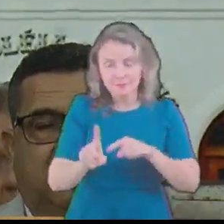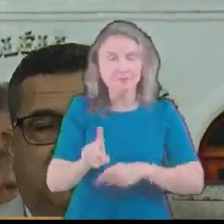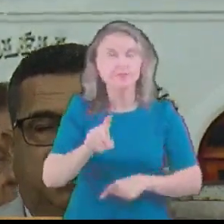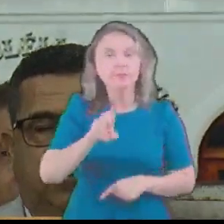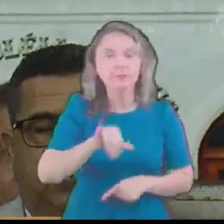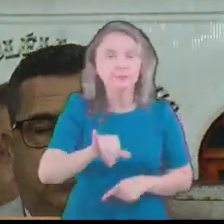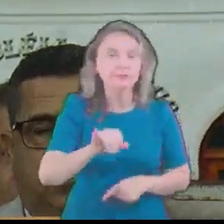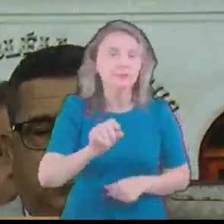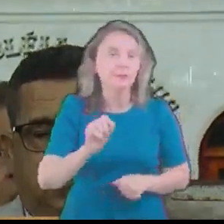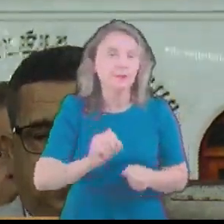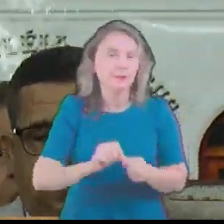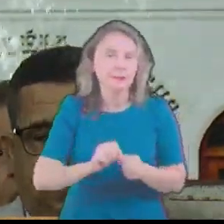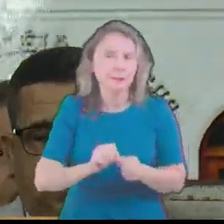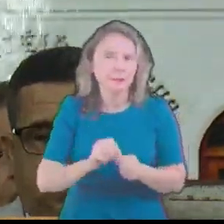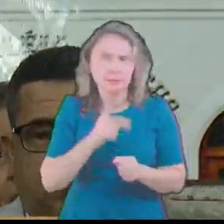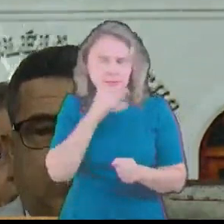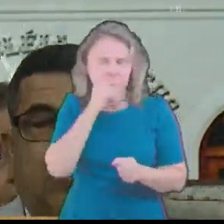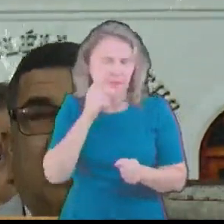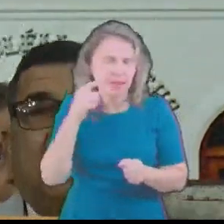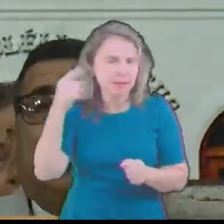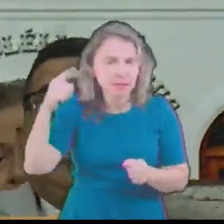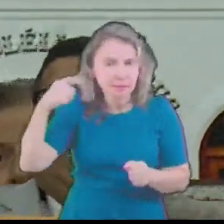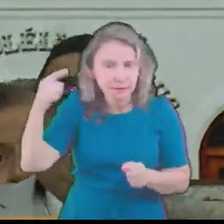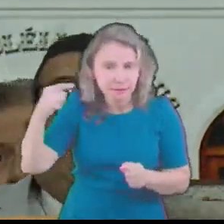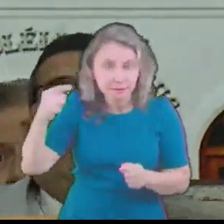talvez louca para a época.